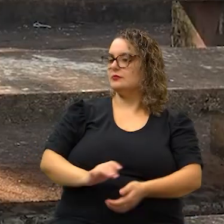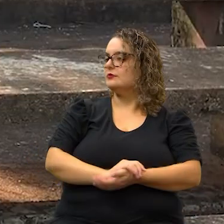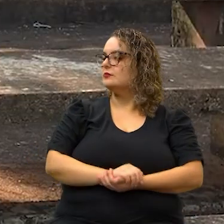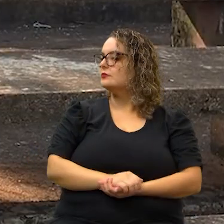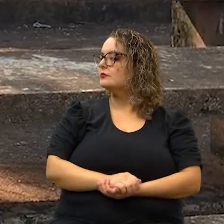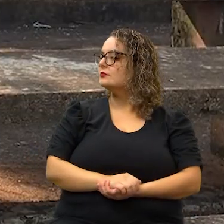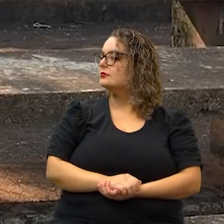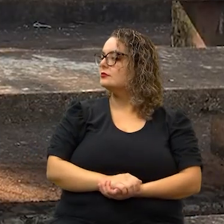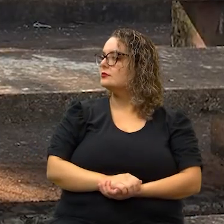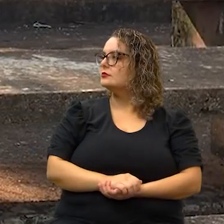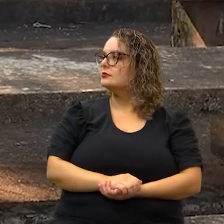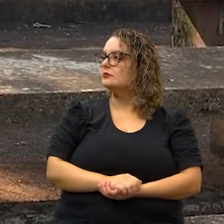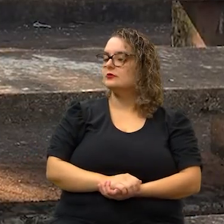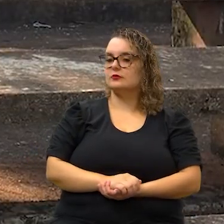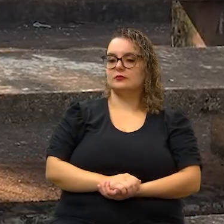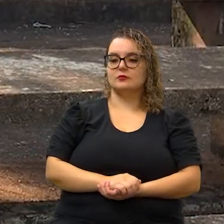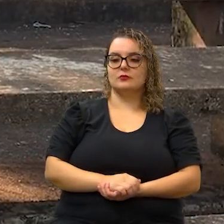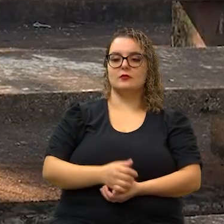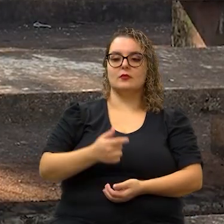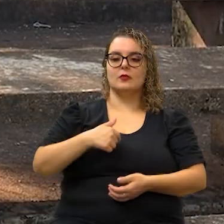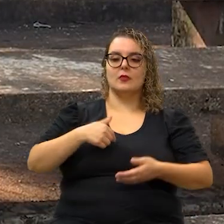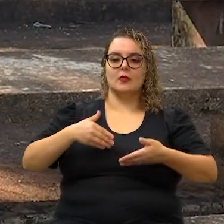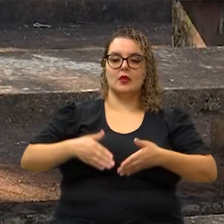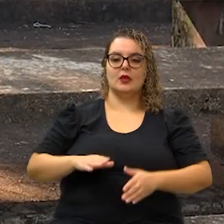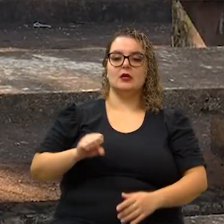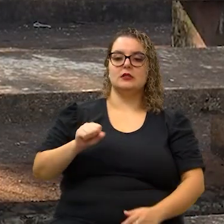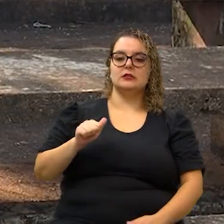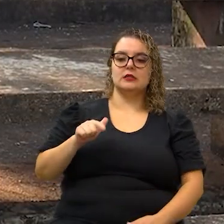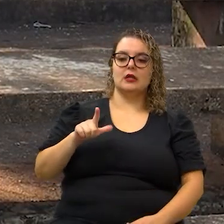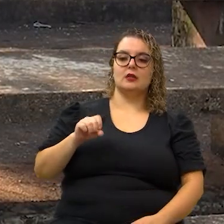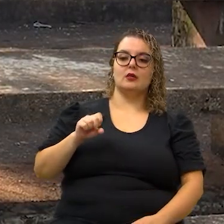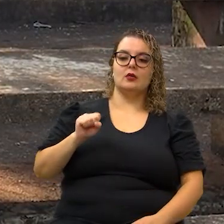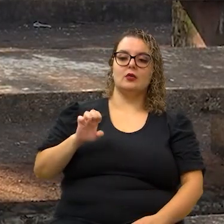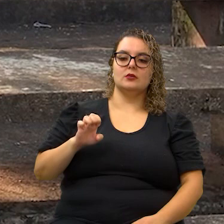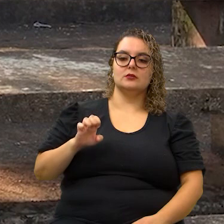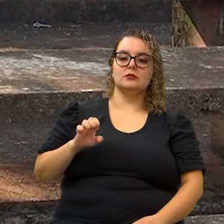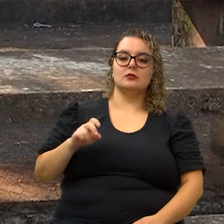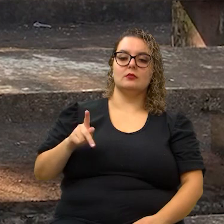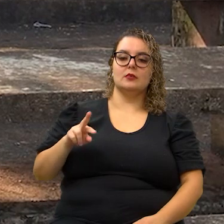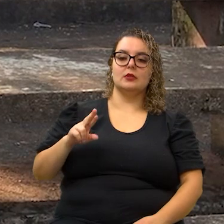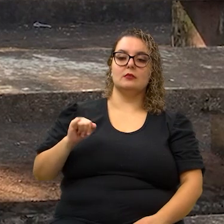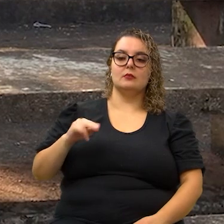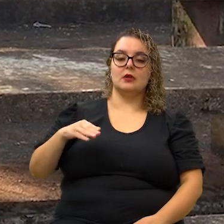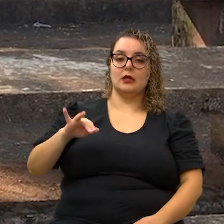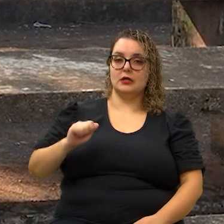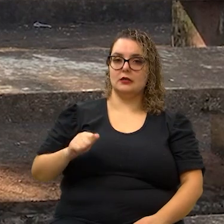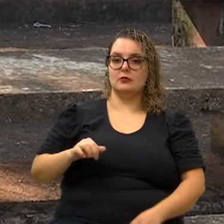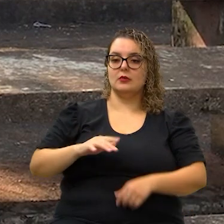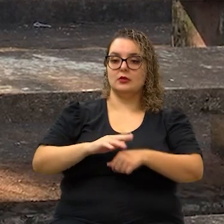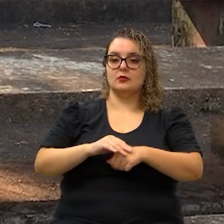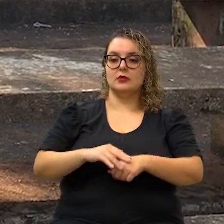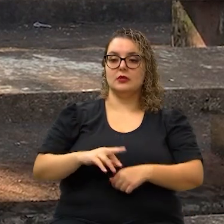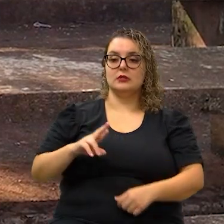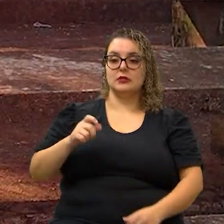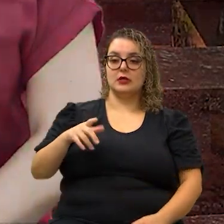Eu nasci com oxalose primária, que é uma doença rara, que atinge uma pessoa a cada 100 mil